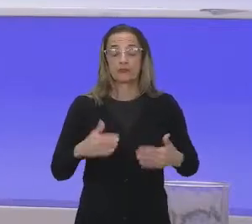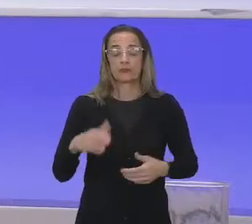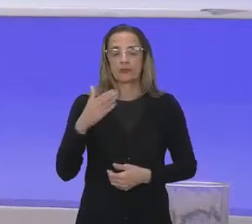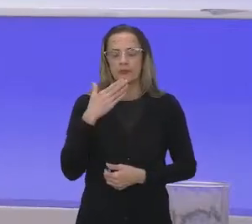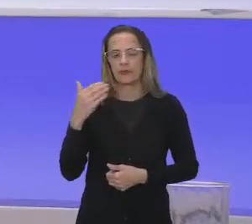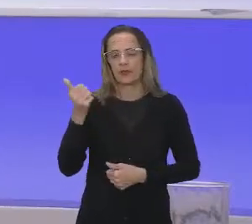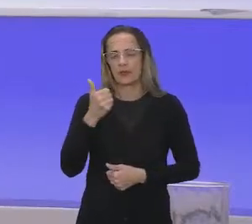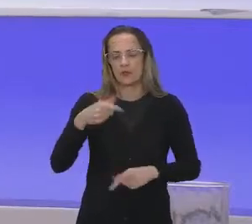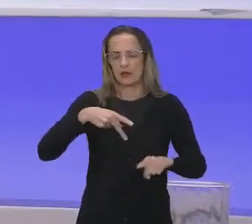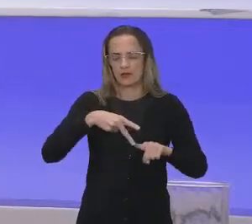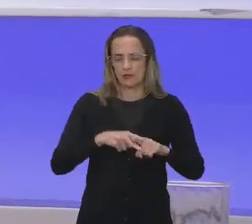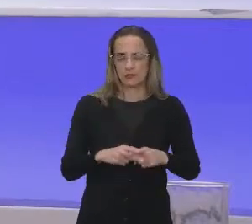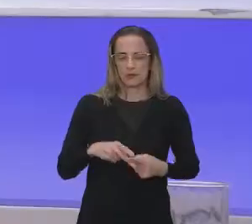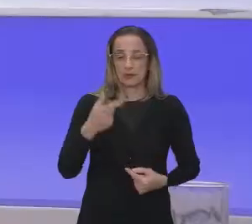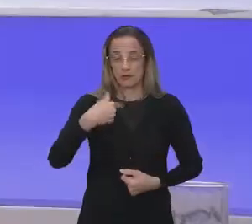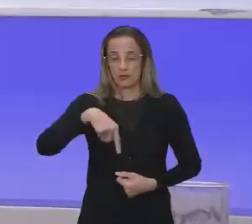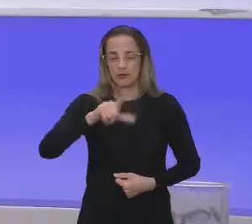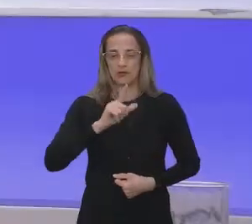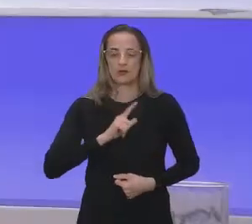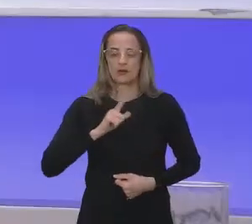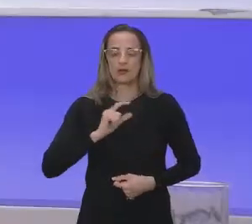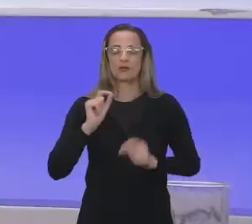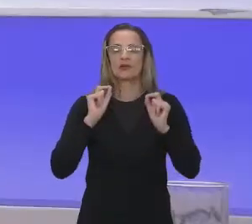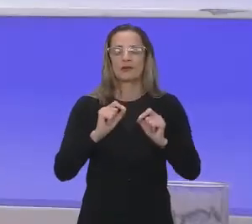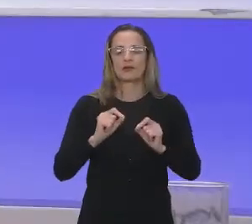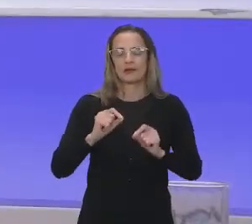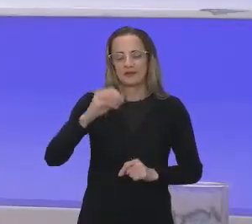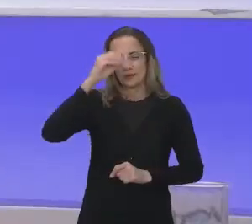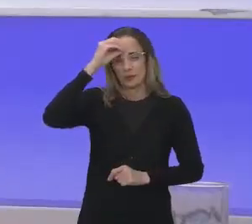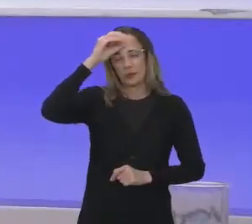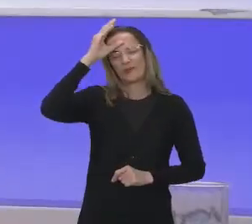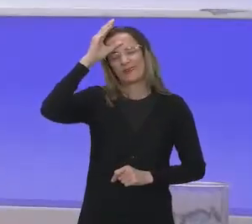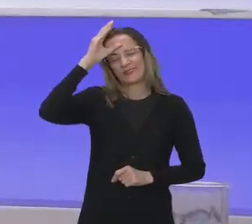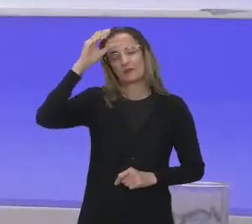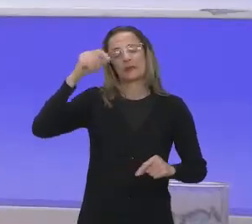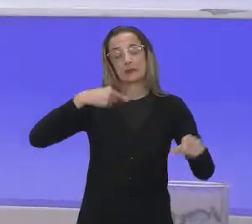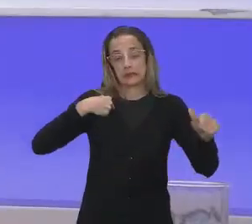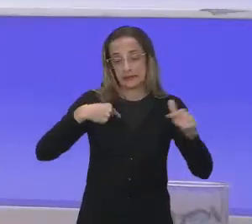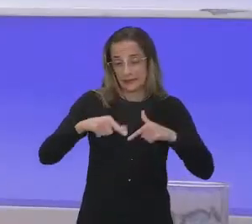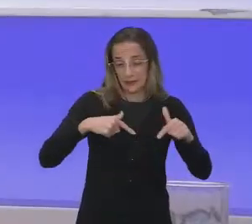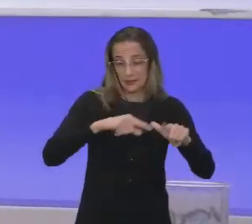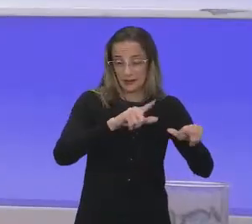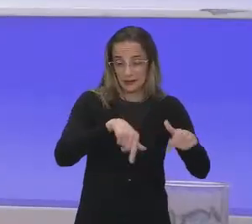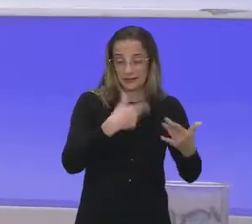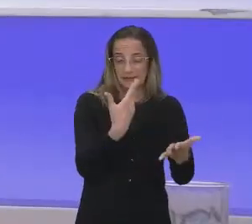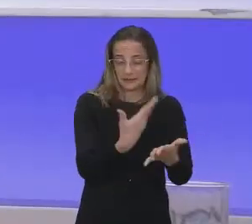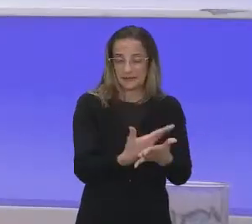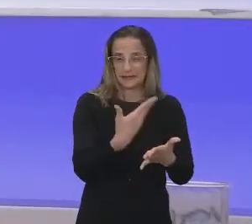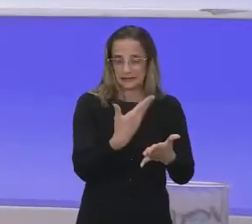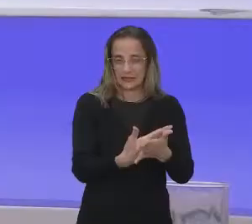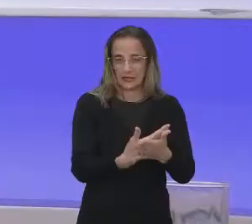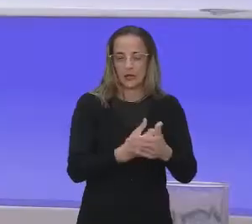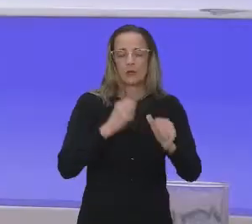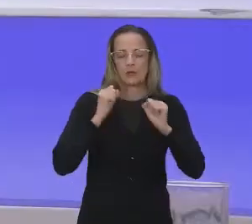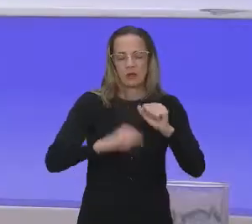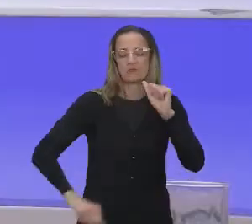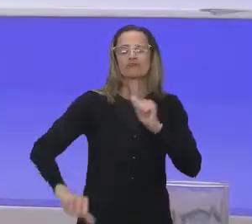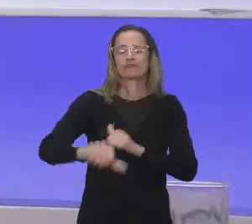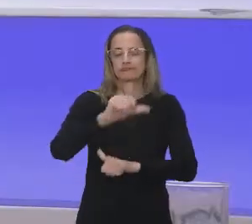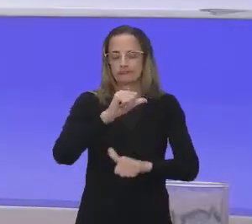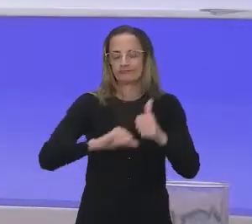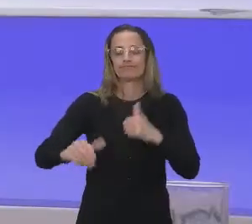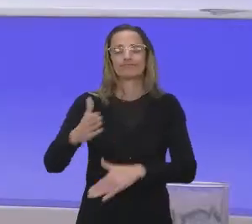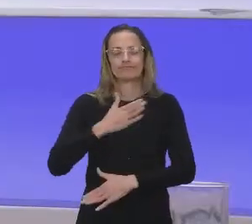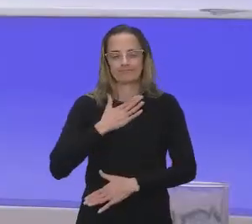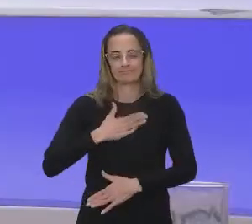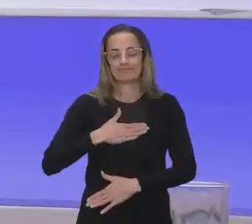melhor ferramenta e melhor arma que a gente tem é o conhecimento. E trabalhar isso em sala de aula pode ser transversal, é